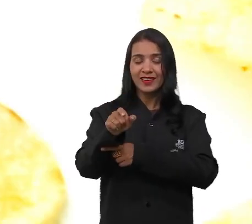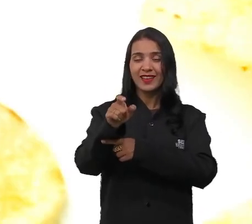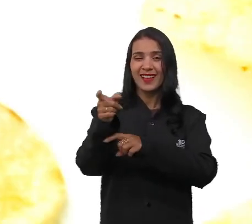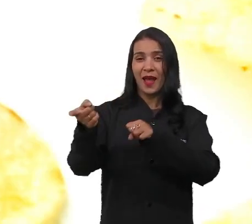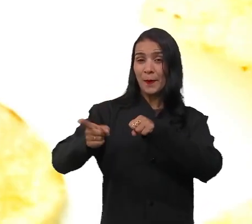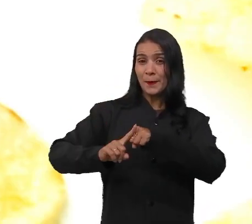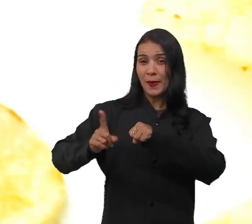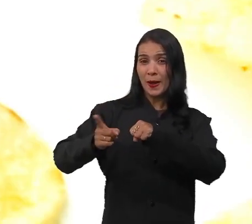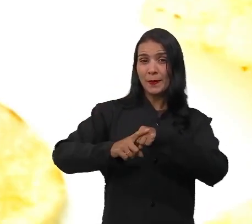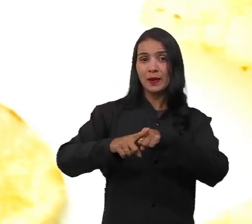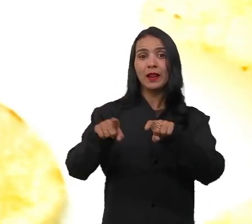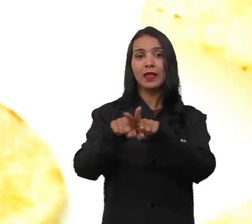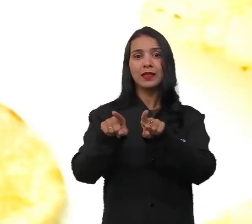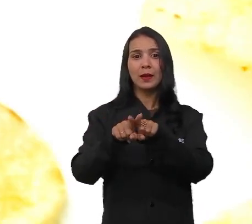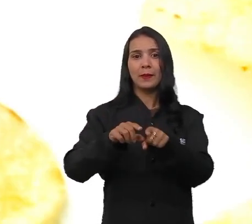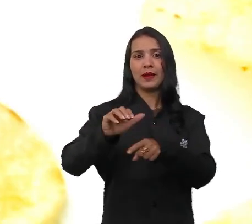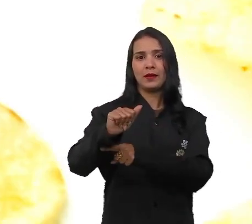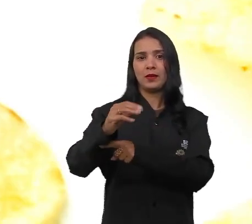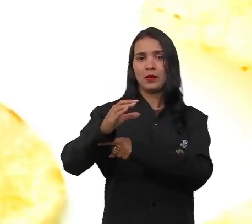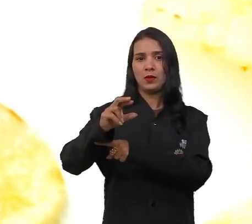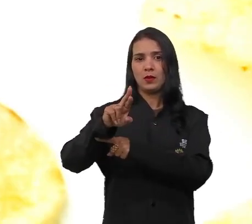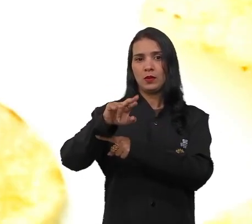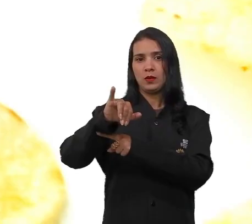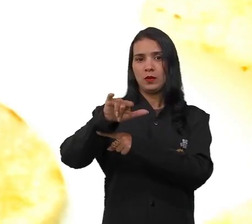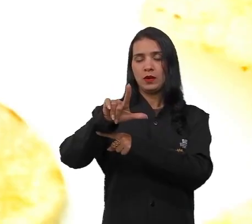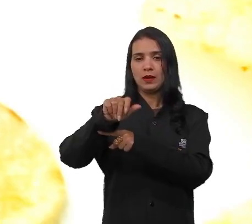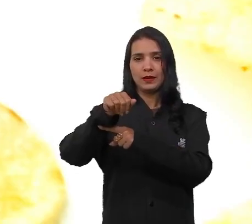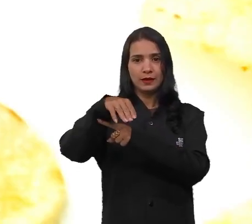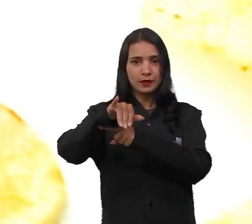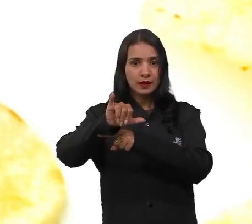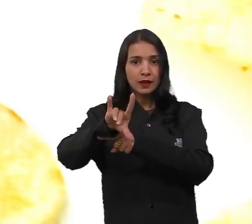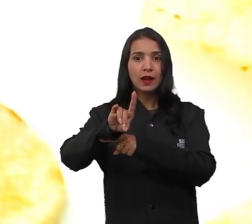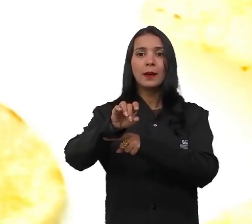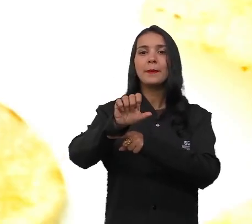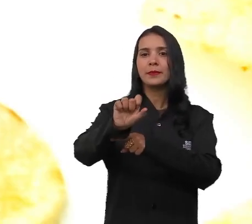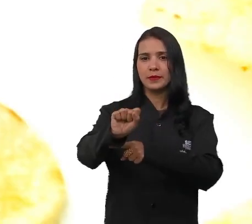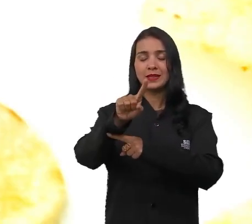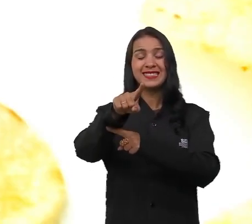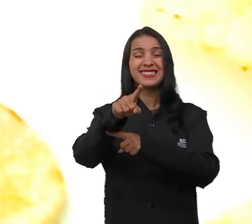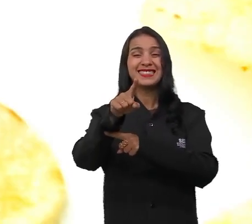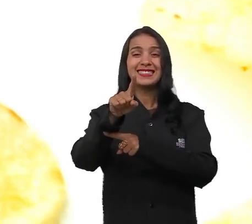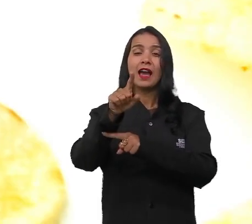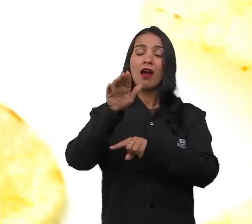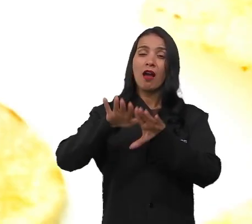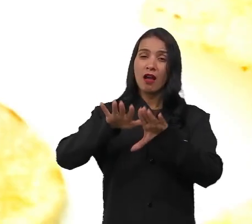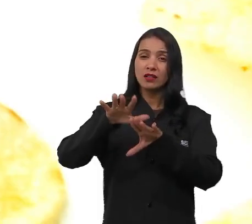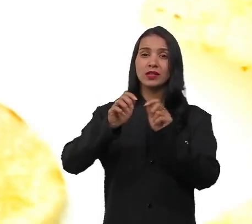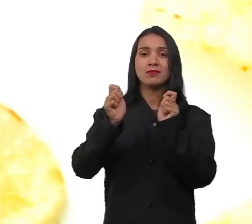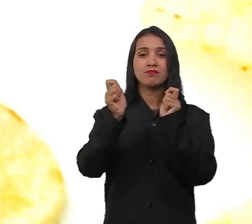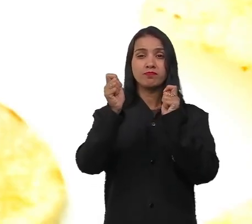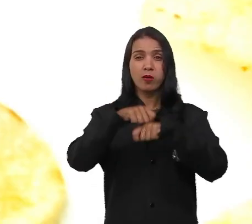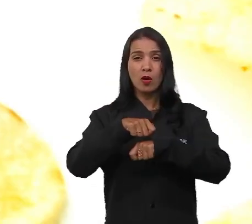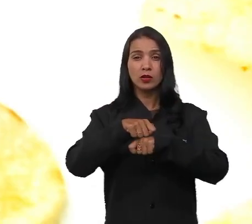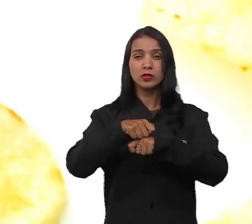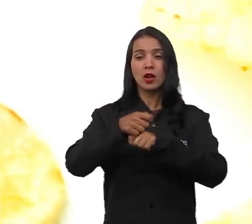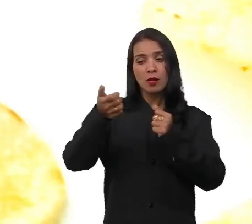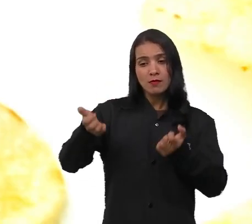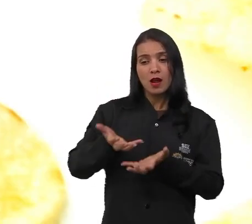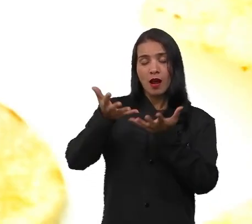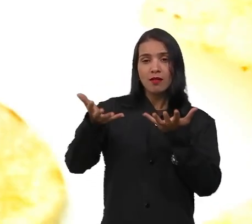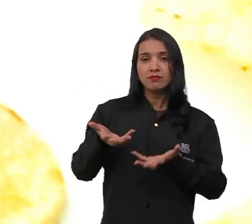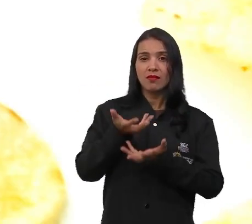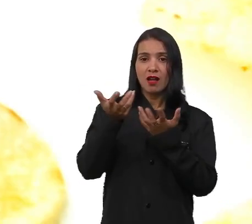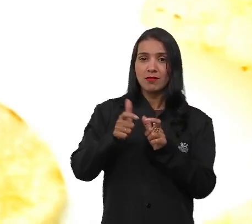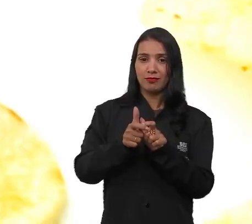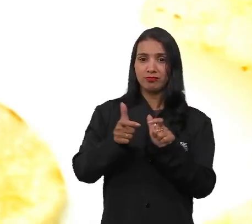essa acrilamida, gente, é uma substância também considerada potencialmente cancerígena, né? Então, a